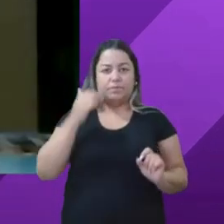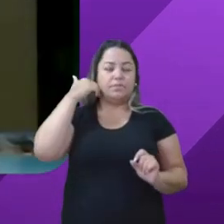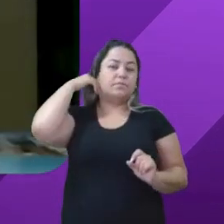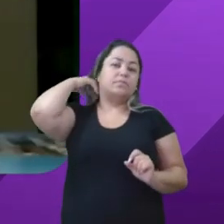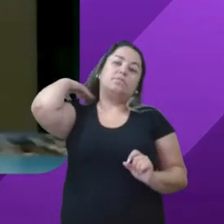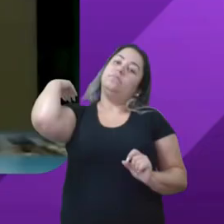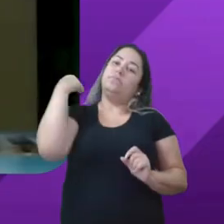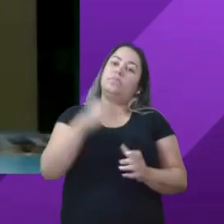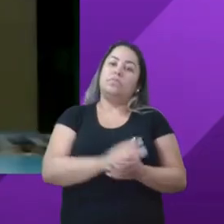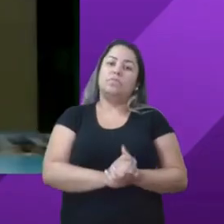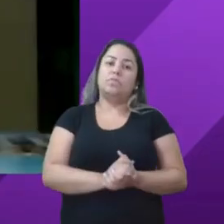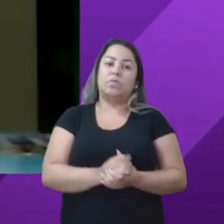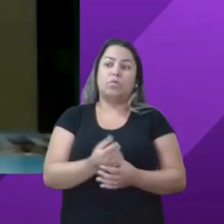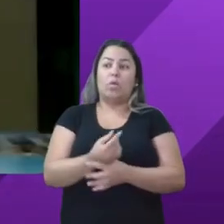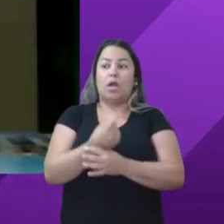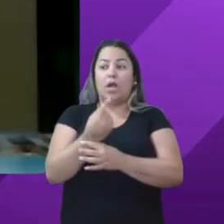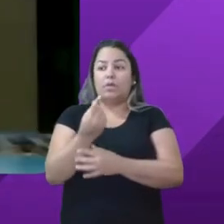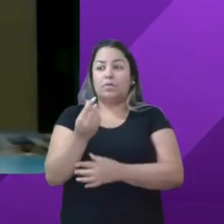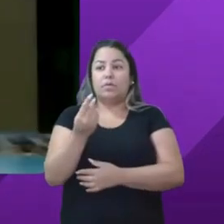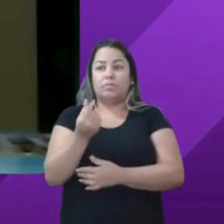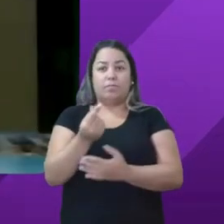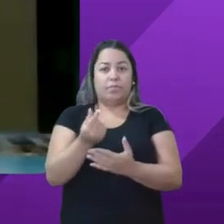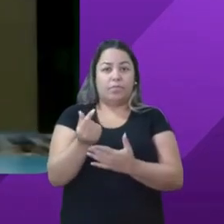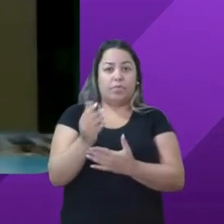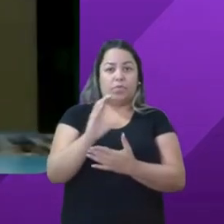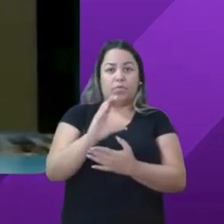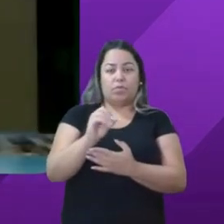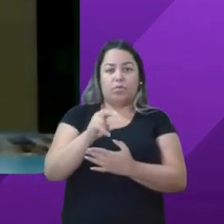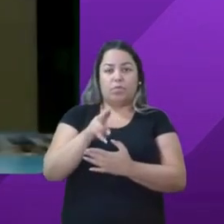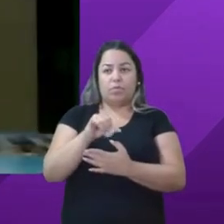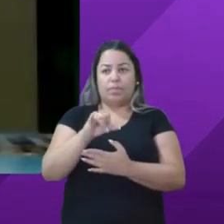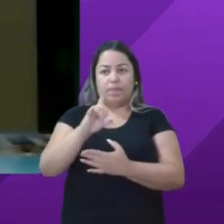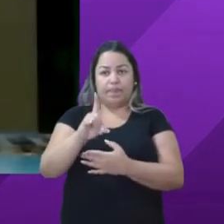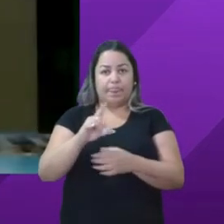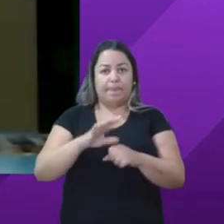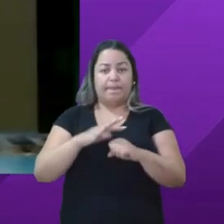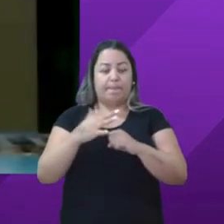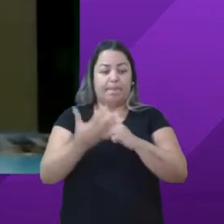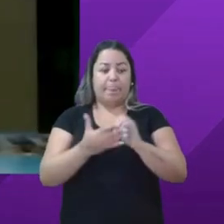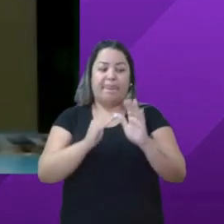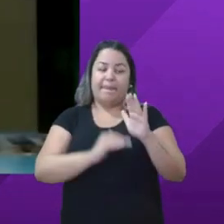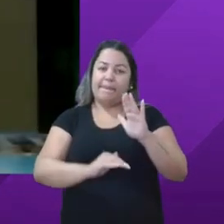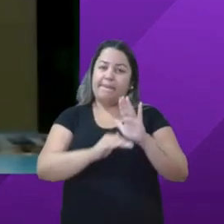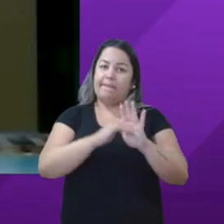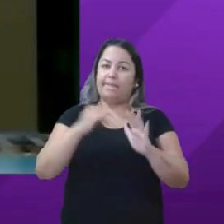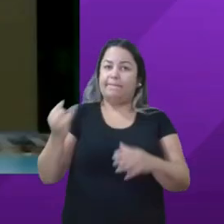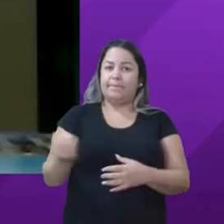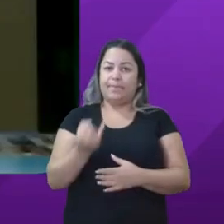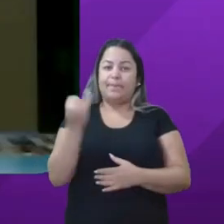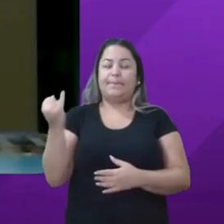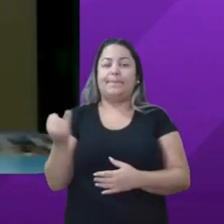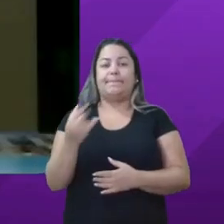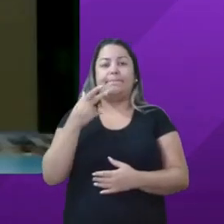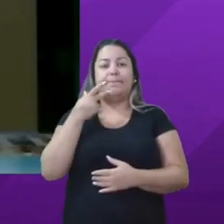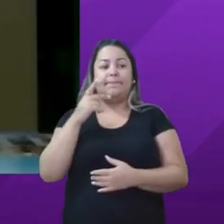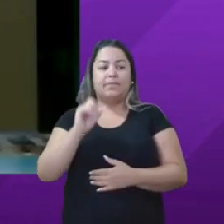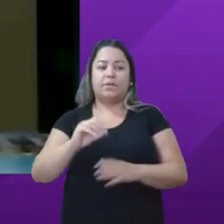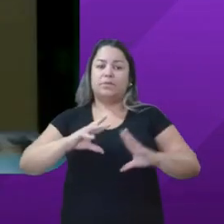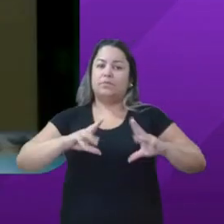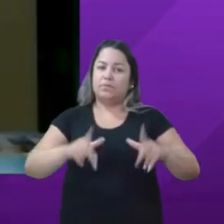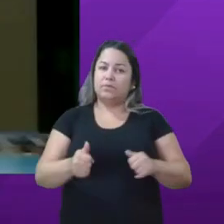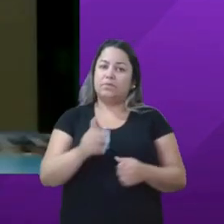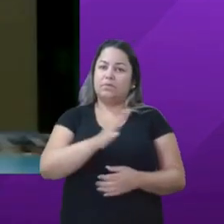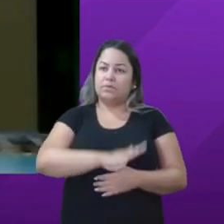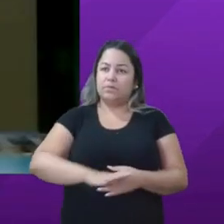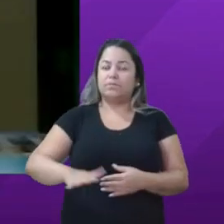de assegurar renda para os órfãos do Covid. Isso é uma medida importantíssima para que todas as crianças